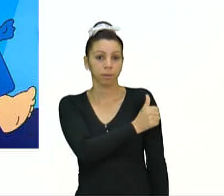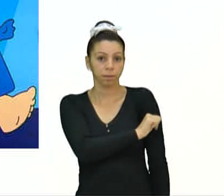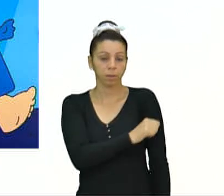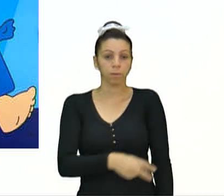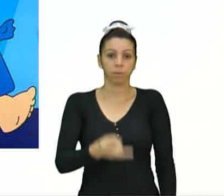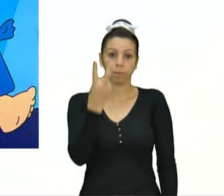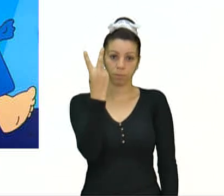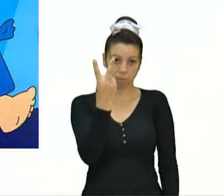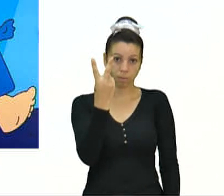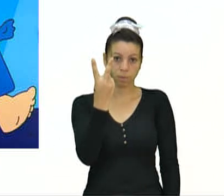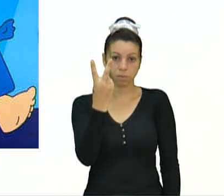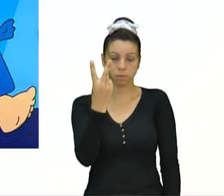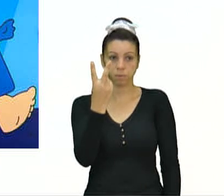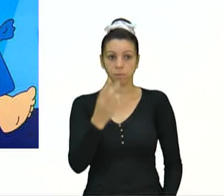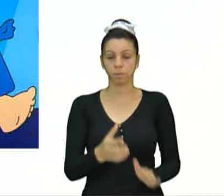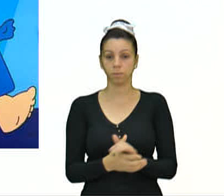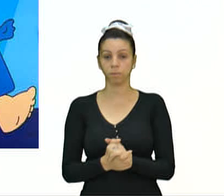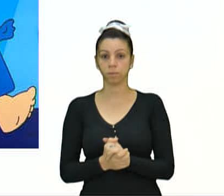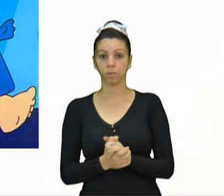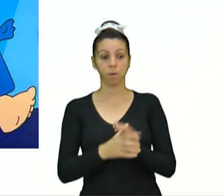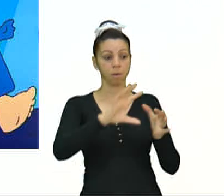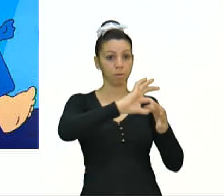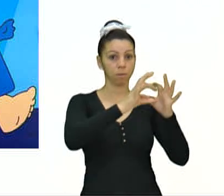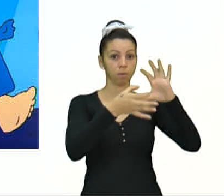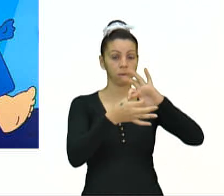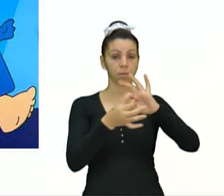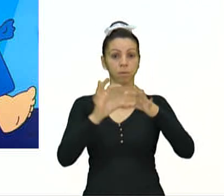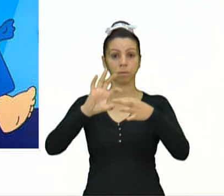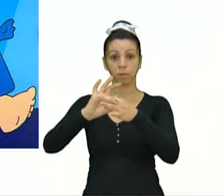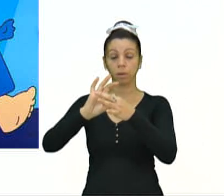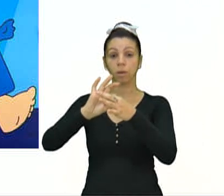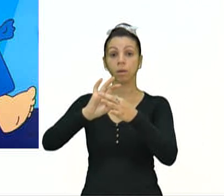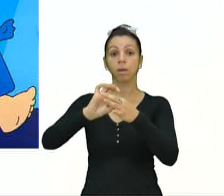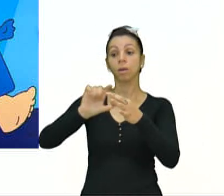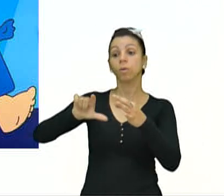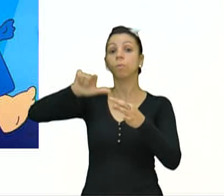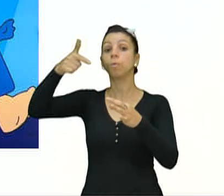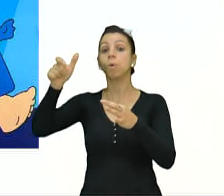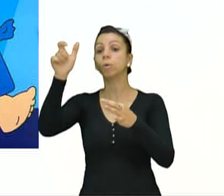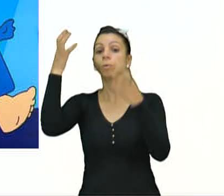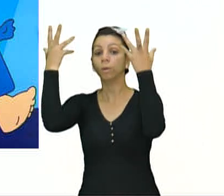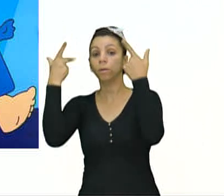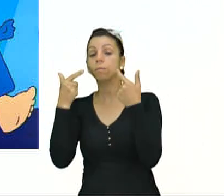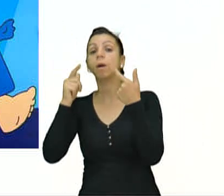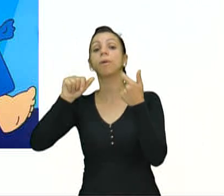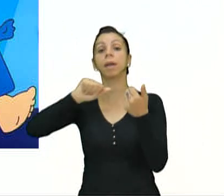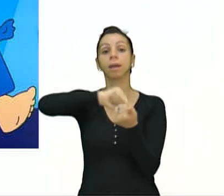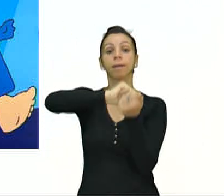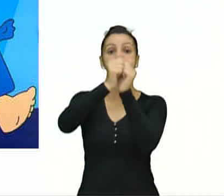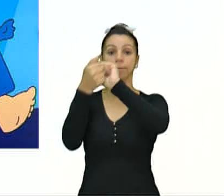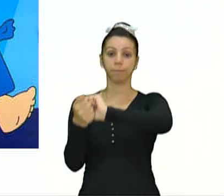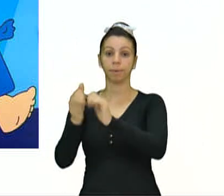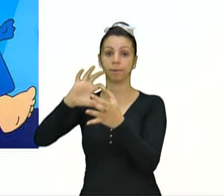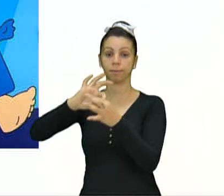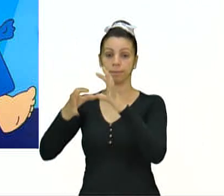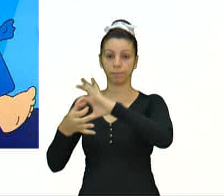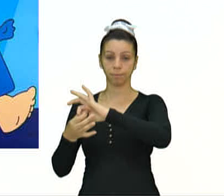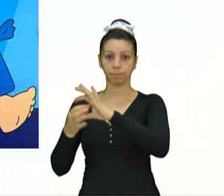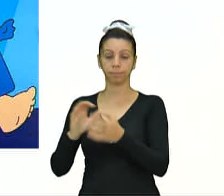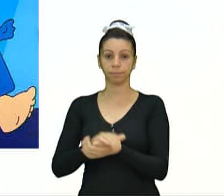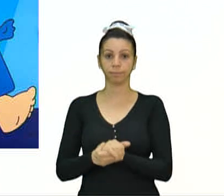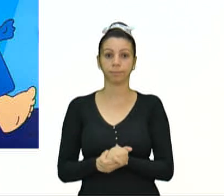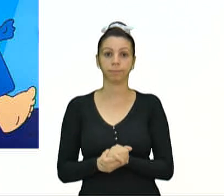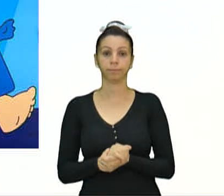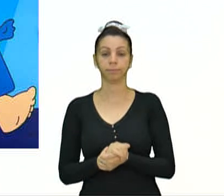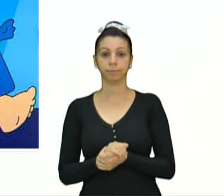Aqui eu coloquei um só. Um é das Olimpíadas e o outro da Paralimpíadas. Em Pequim, por exemplo, era mais de um, se